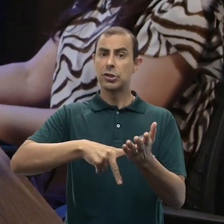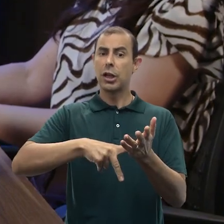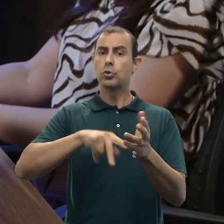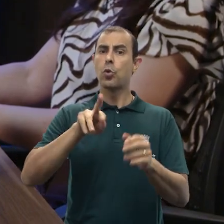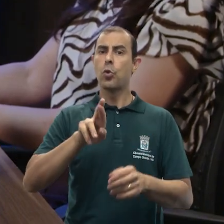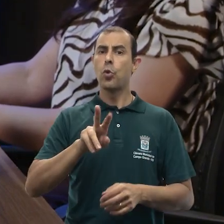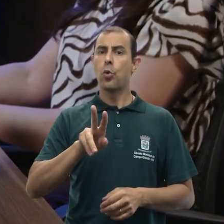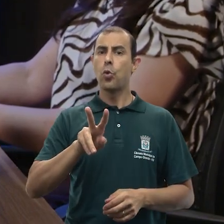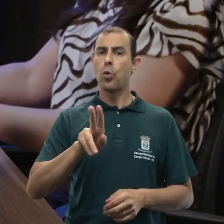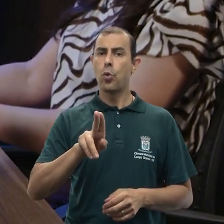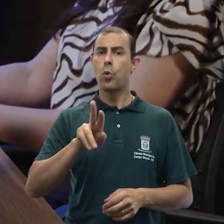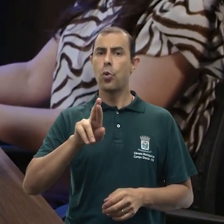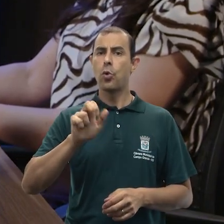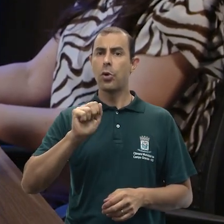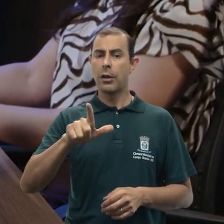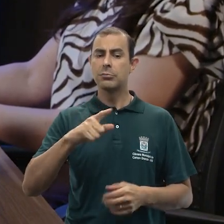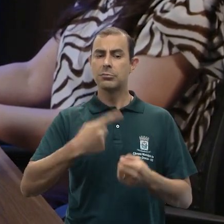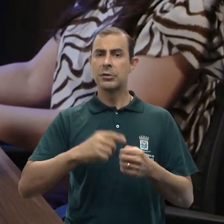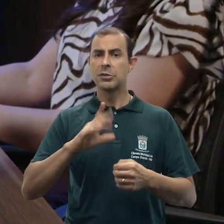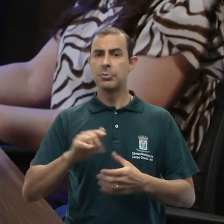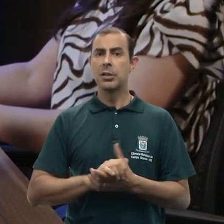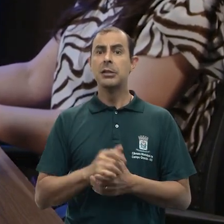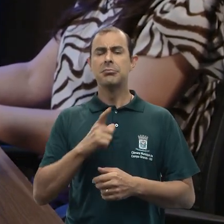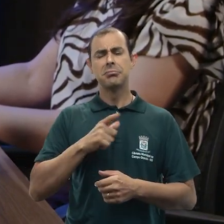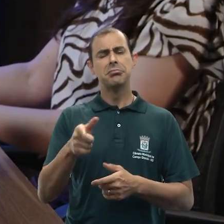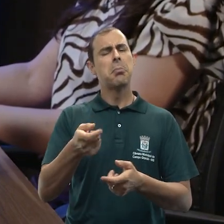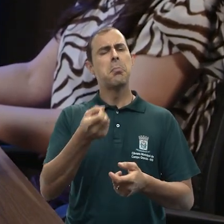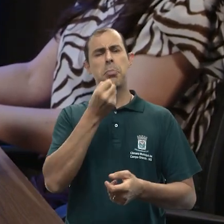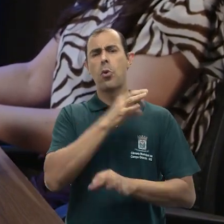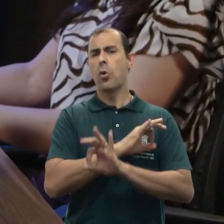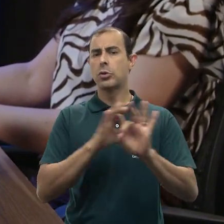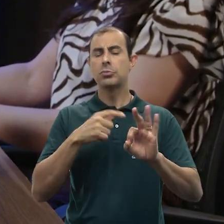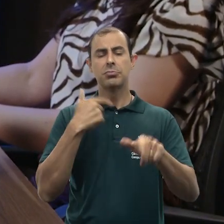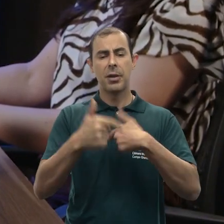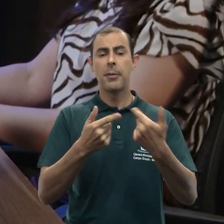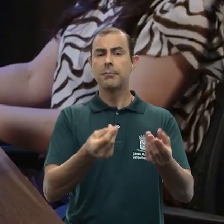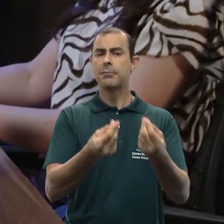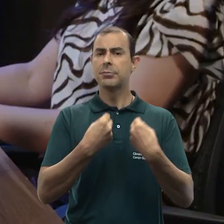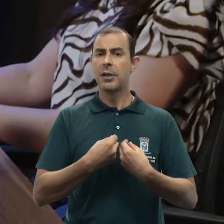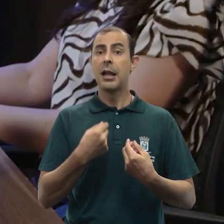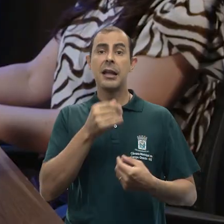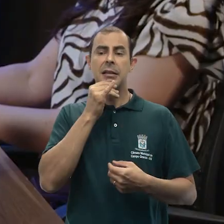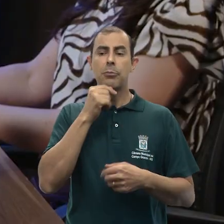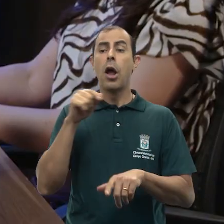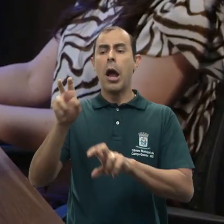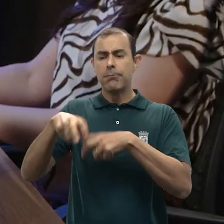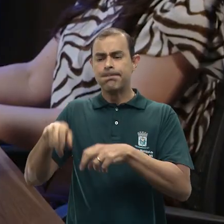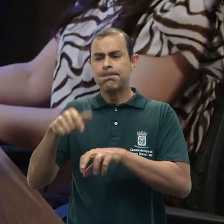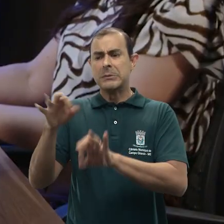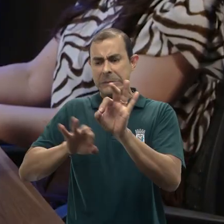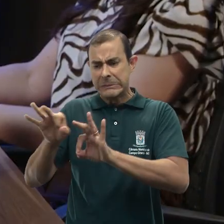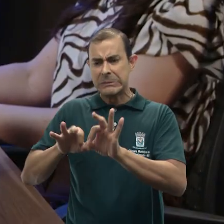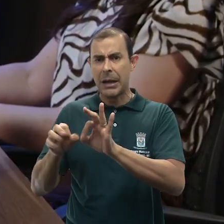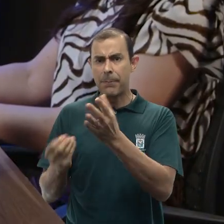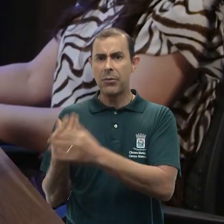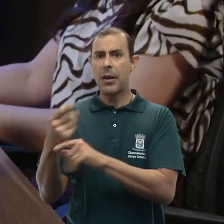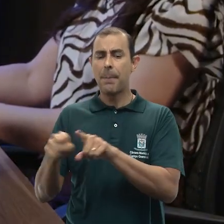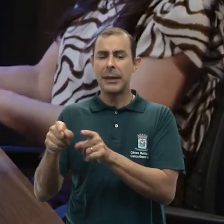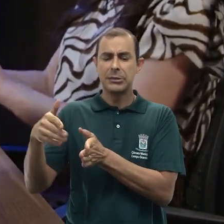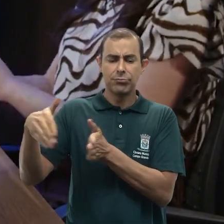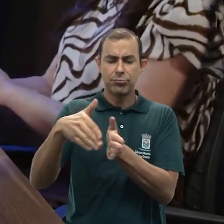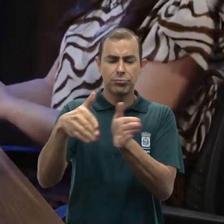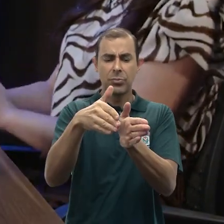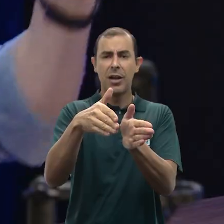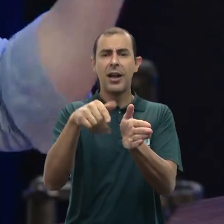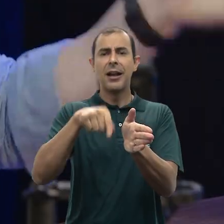Grande. O Sindicato Rural é um grande parceiro que traz para a gente demandas, por exemplo, não adianta produzir se a estrada vicinal não está rodando. Então a gente, por